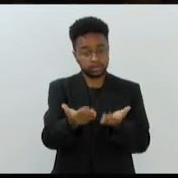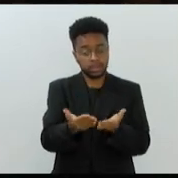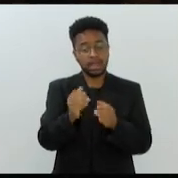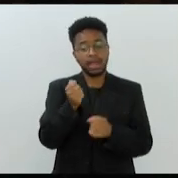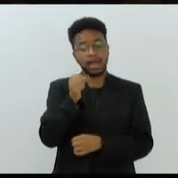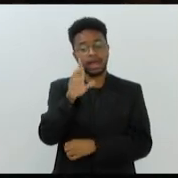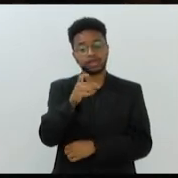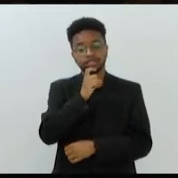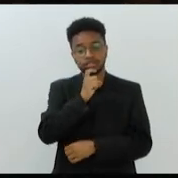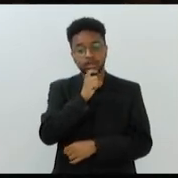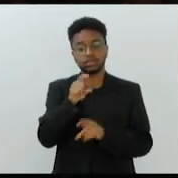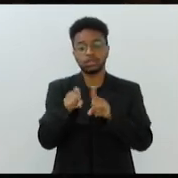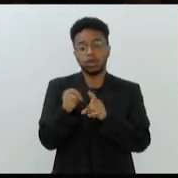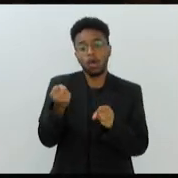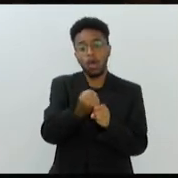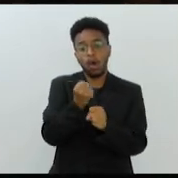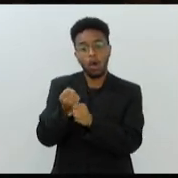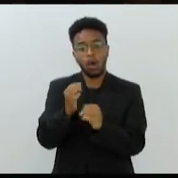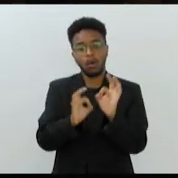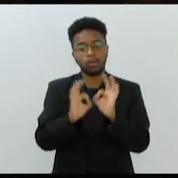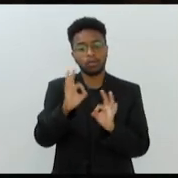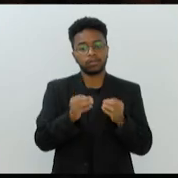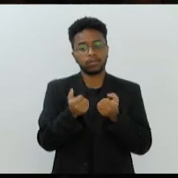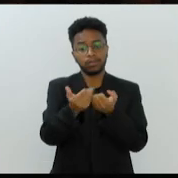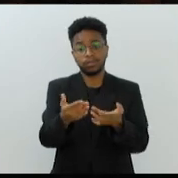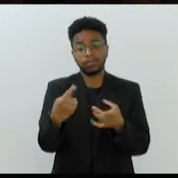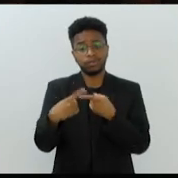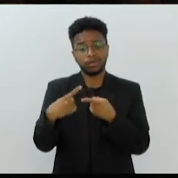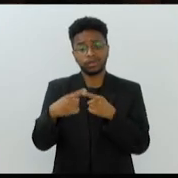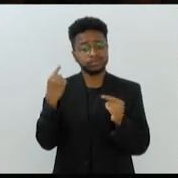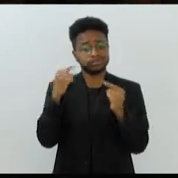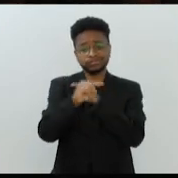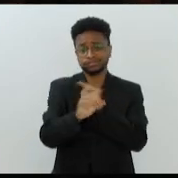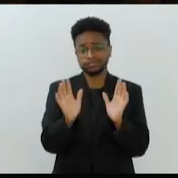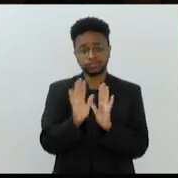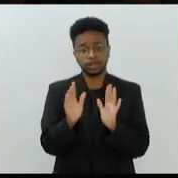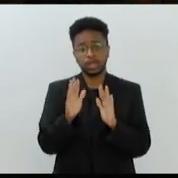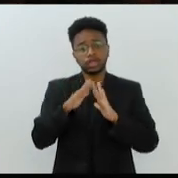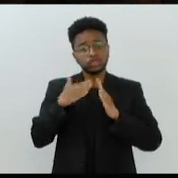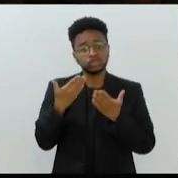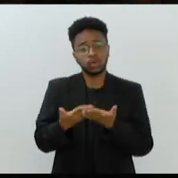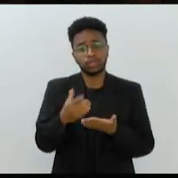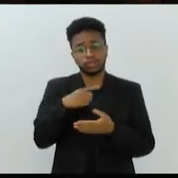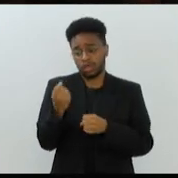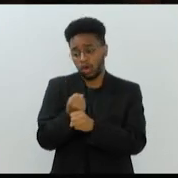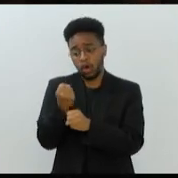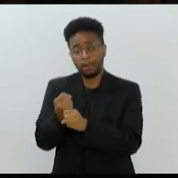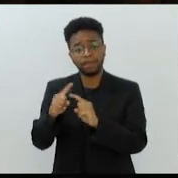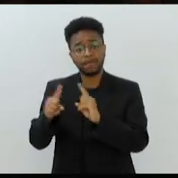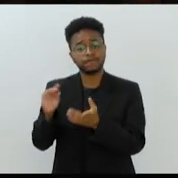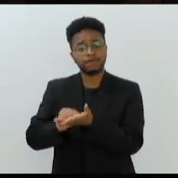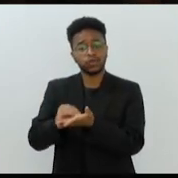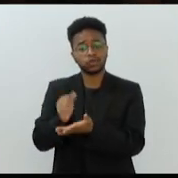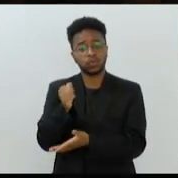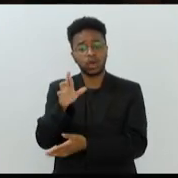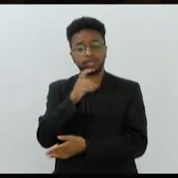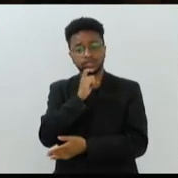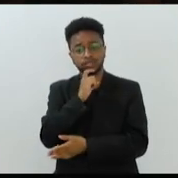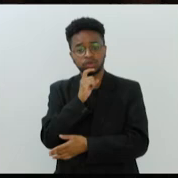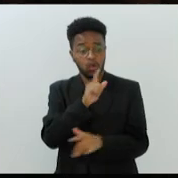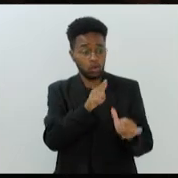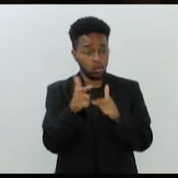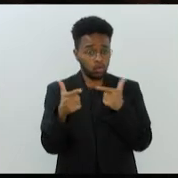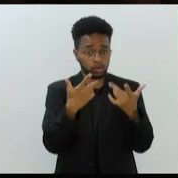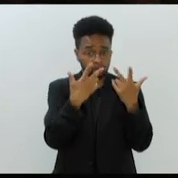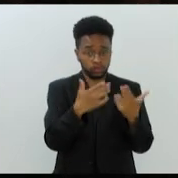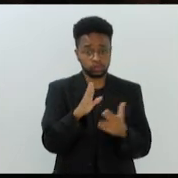de instalação, porque senão fica uma disparidade. Algumas escolas fazem obra e não têm aparelho. Outras, como o Colégio